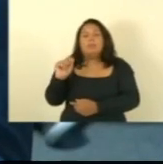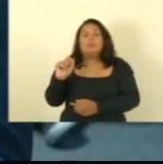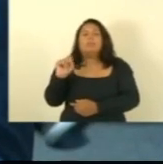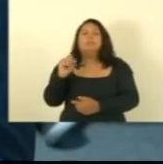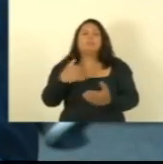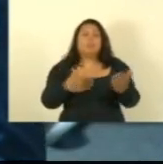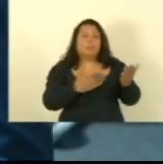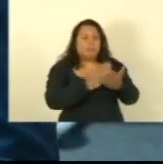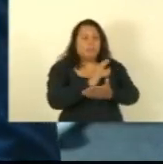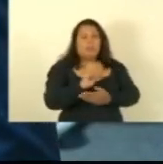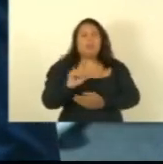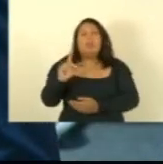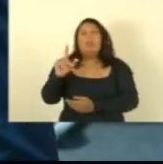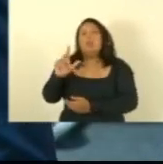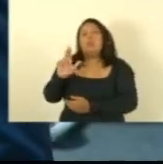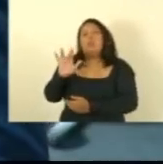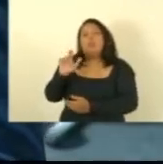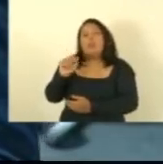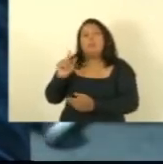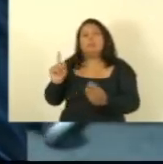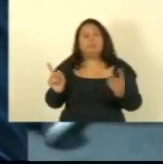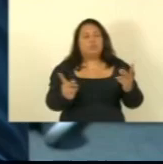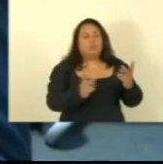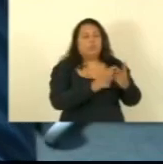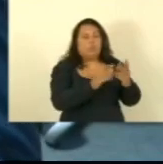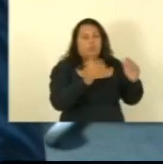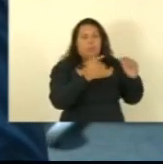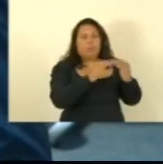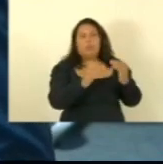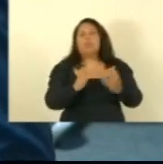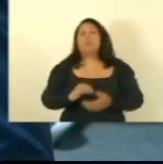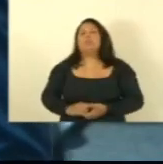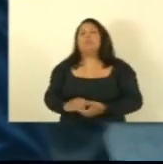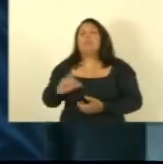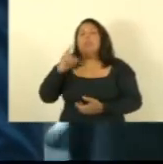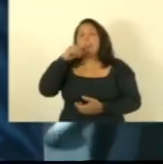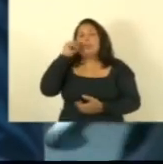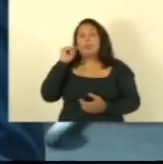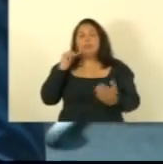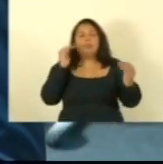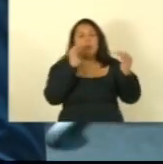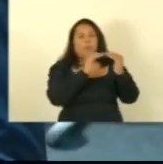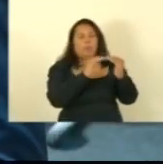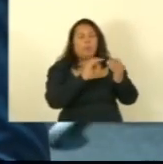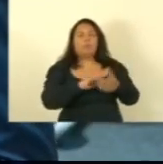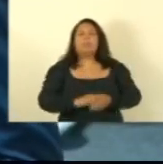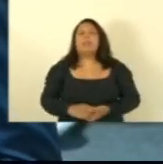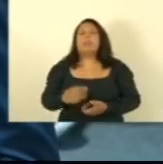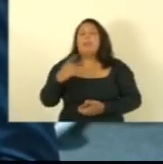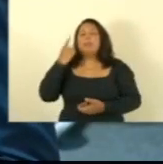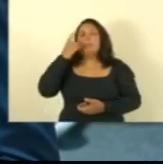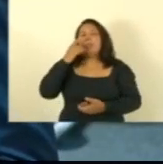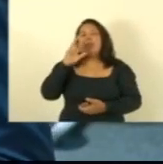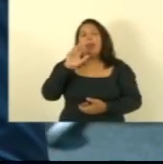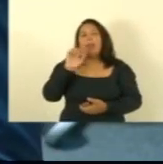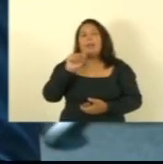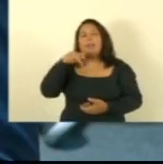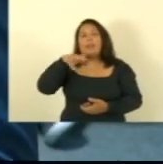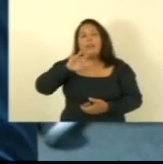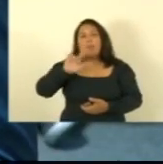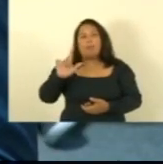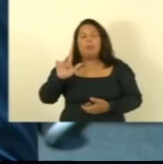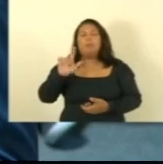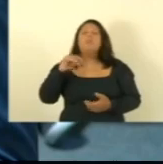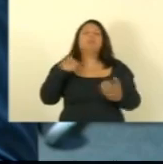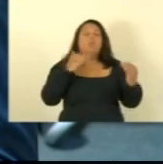Lucas com relator, deputado Lucas Polese com relator, deputado Capitão Assunção com relator, deputada Raquel Lessa, deputada